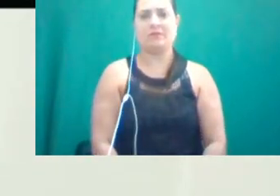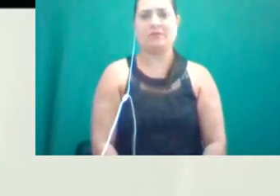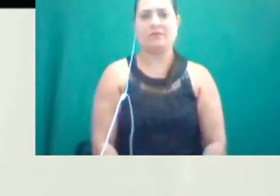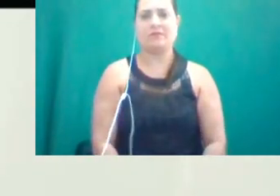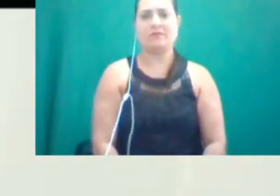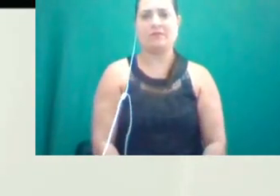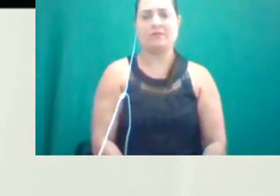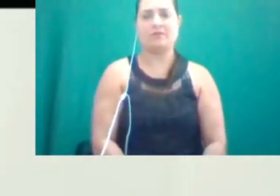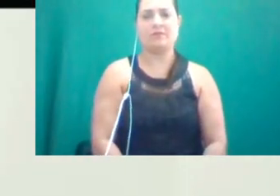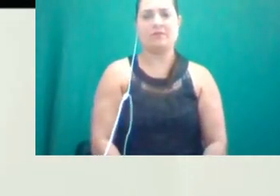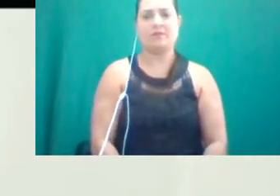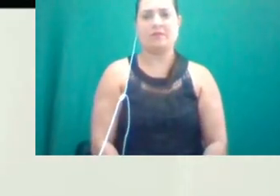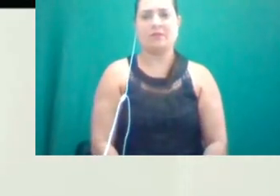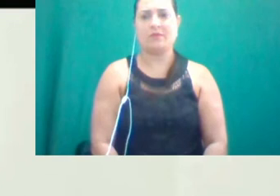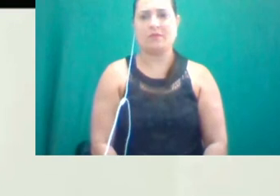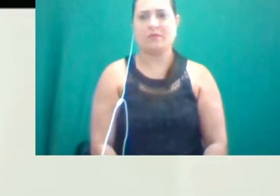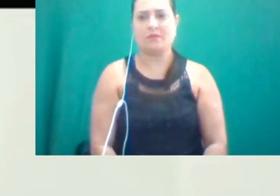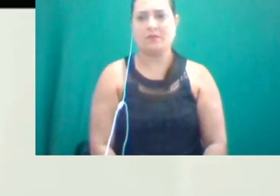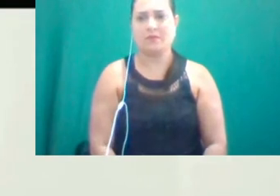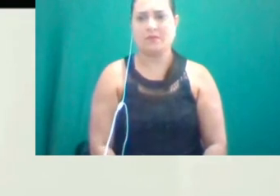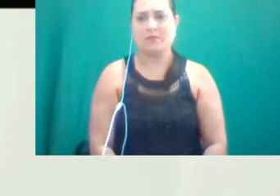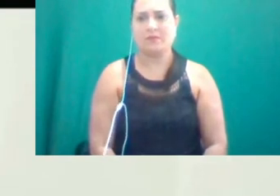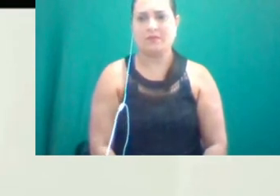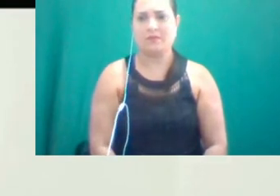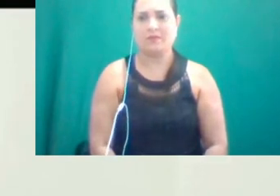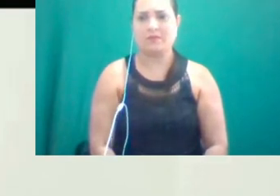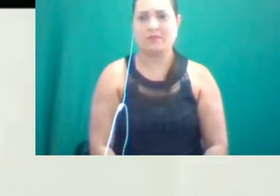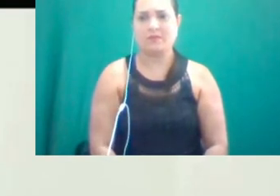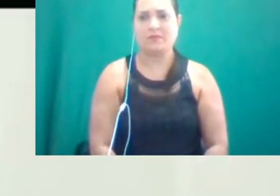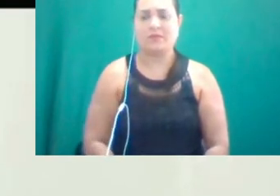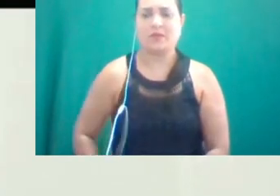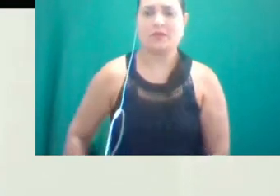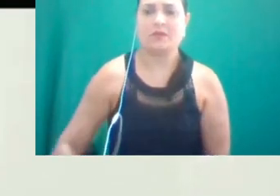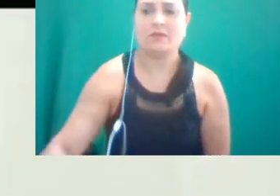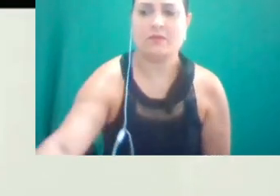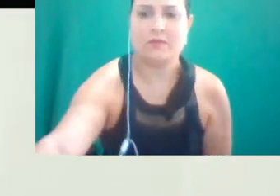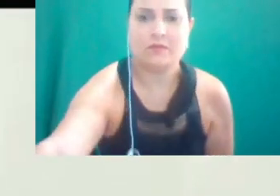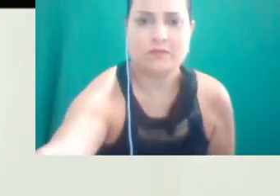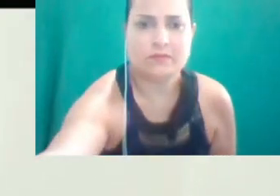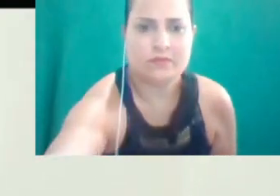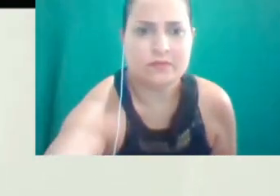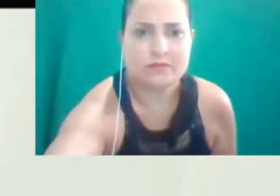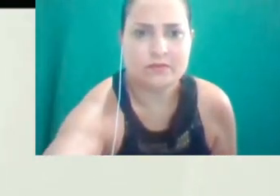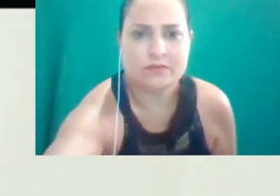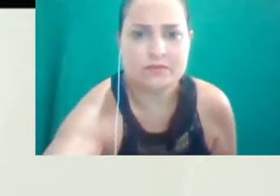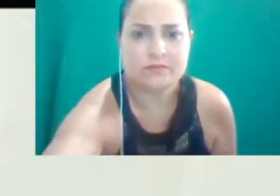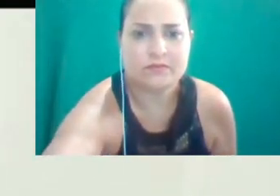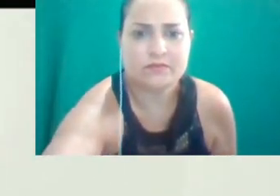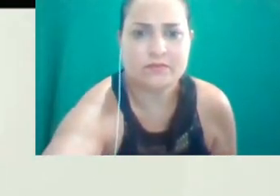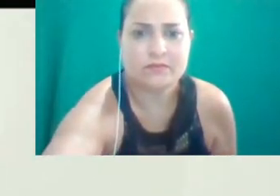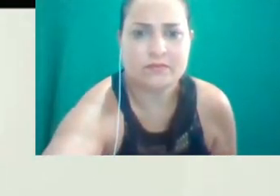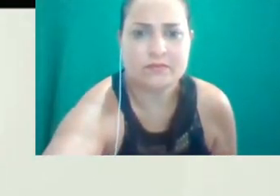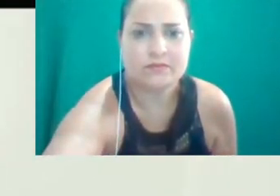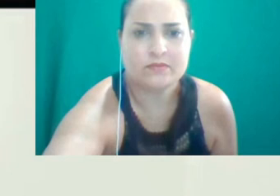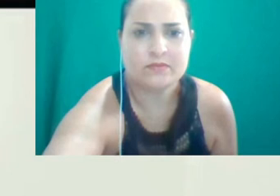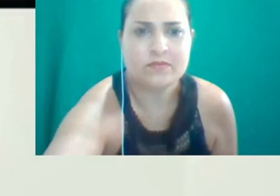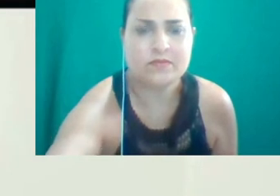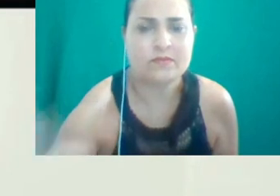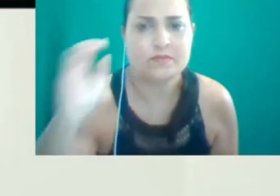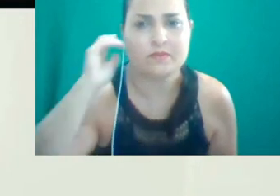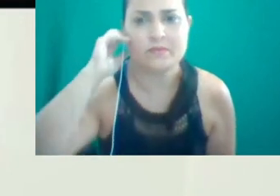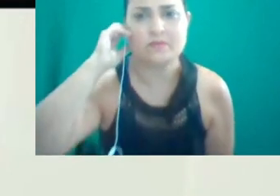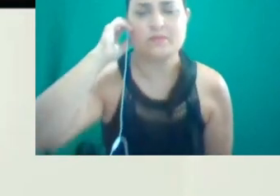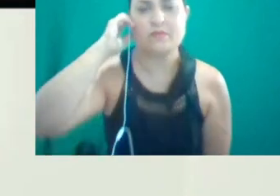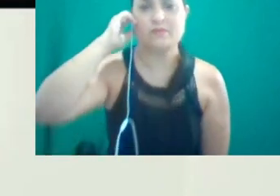trabalhar pela melhoria da educação, promovendo o letramento científico na formação plena